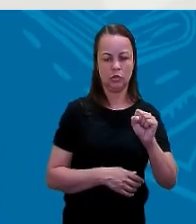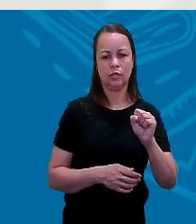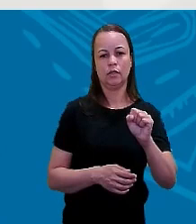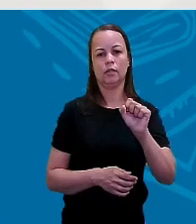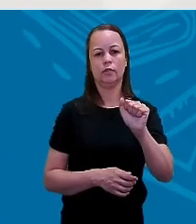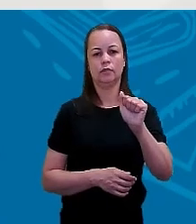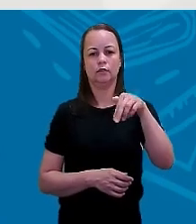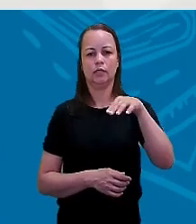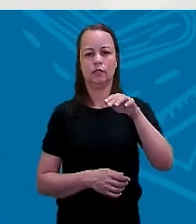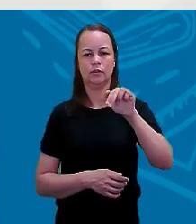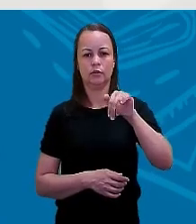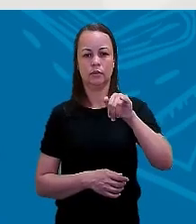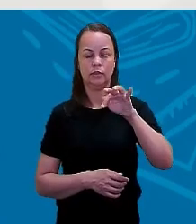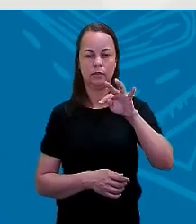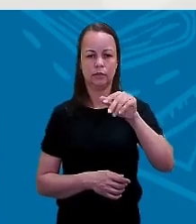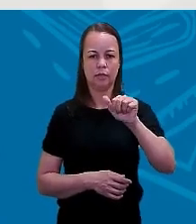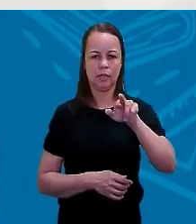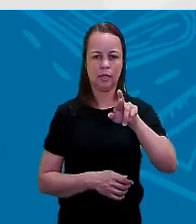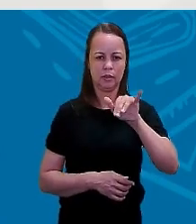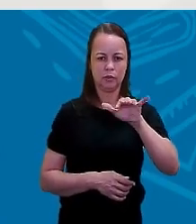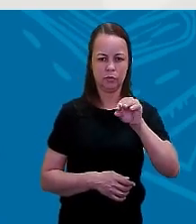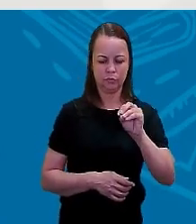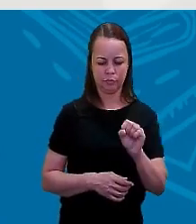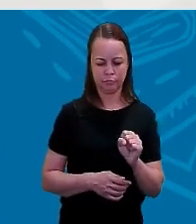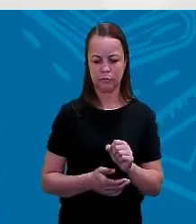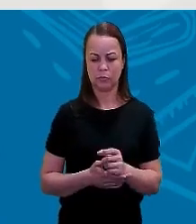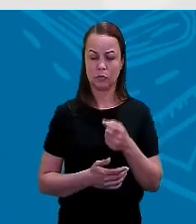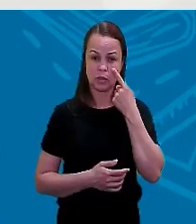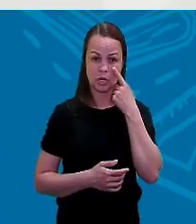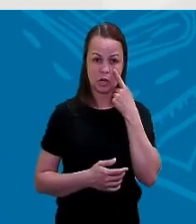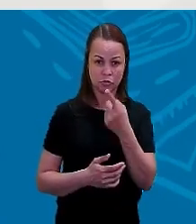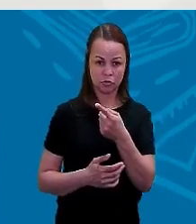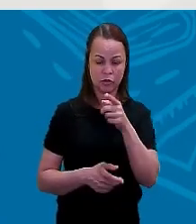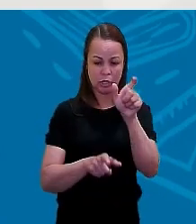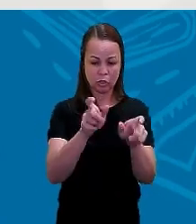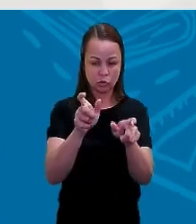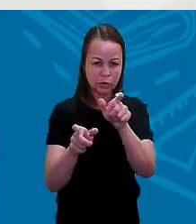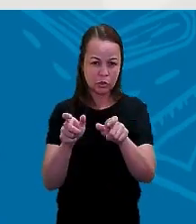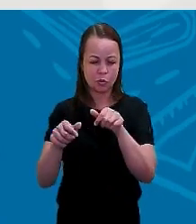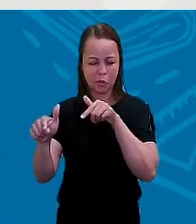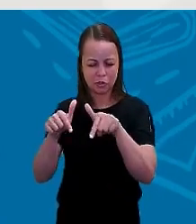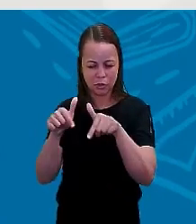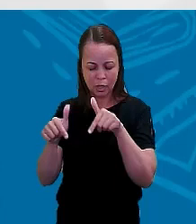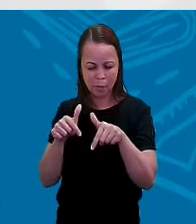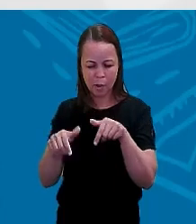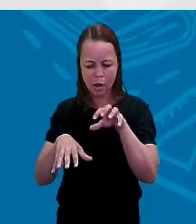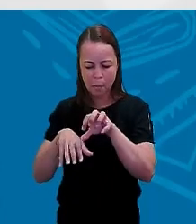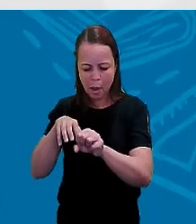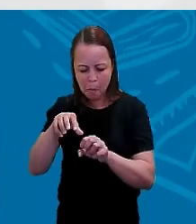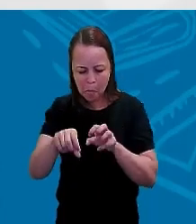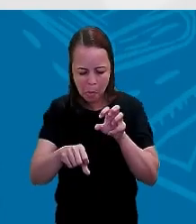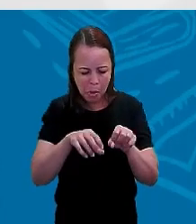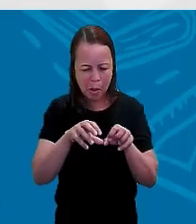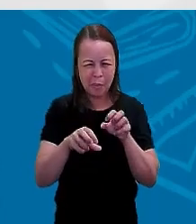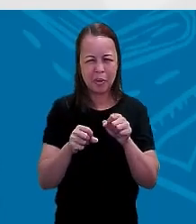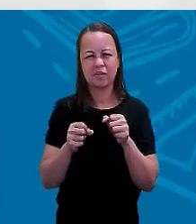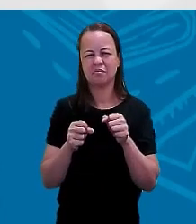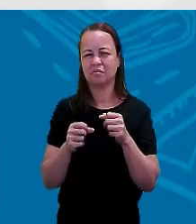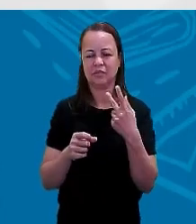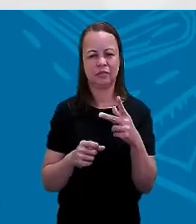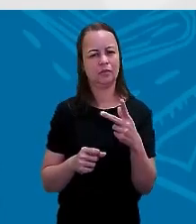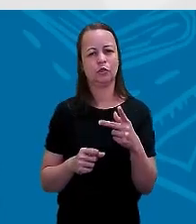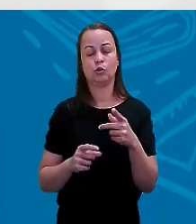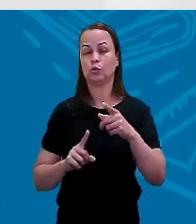observa que nesses lixões, né, como nós vemos pessoas ali trabalhando ali no meio do lixo, porque todo tipo de material